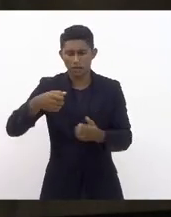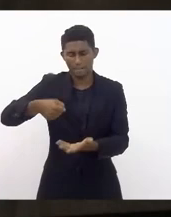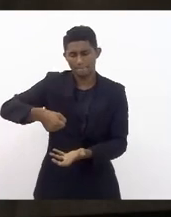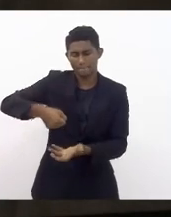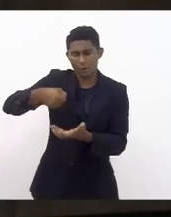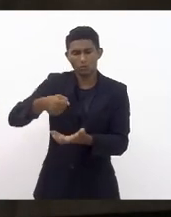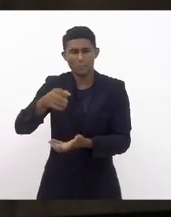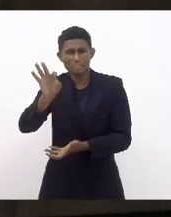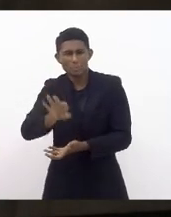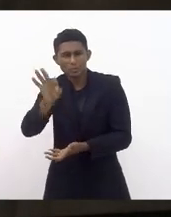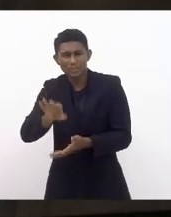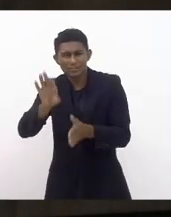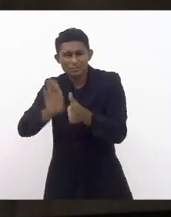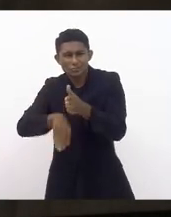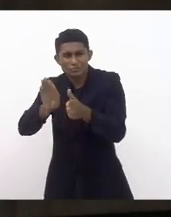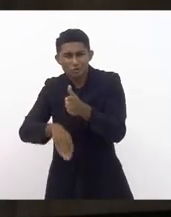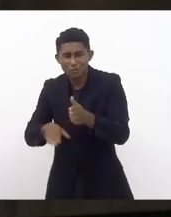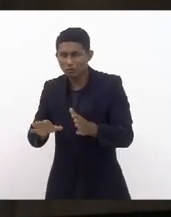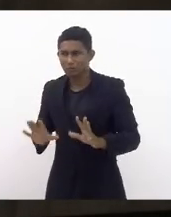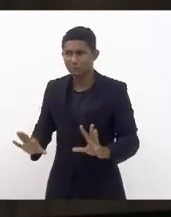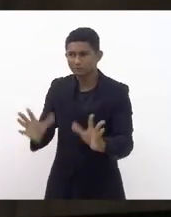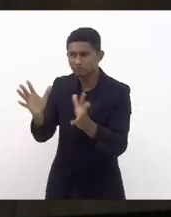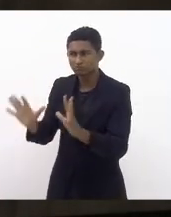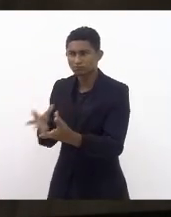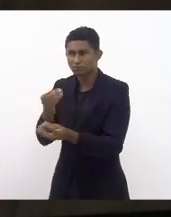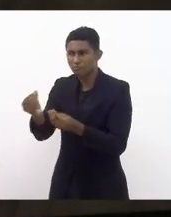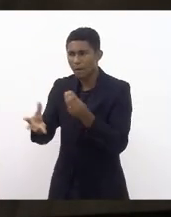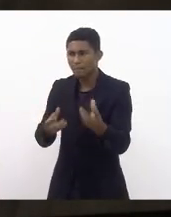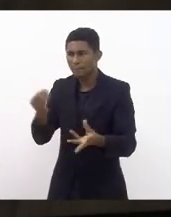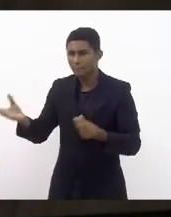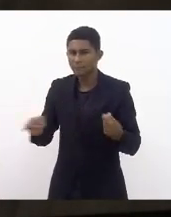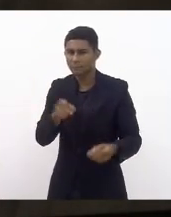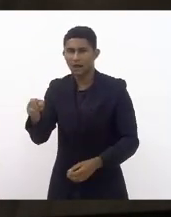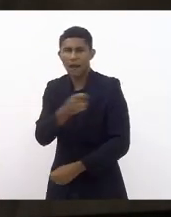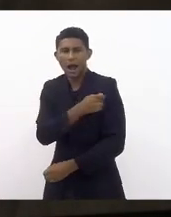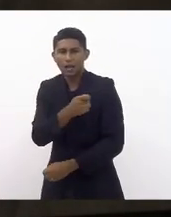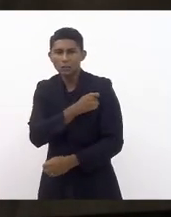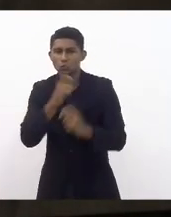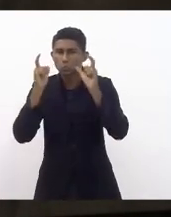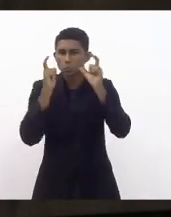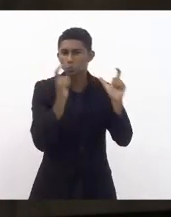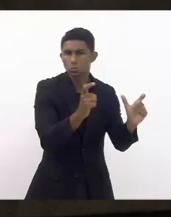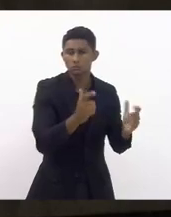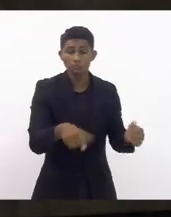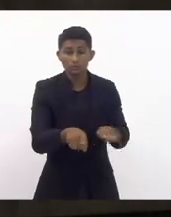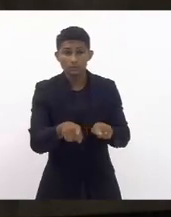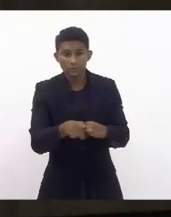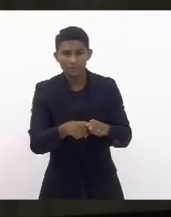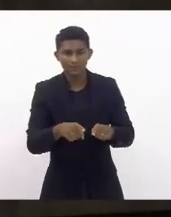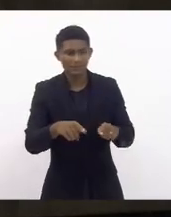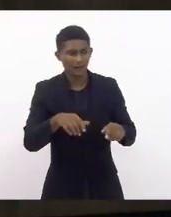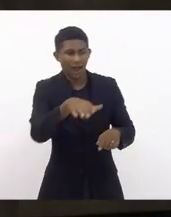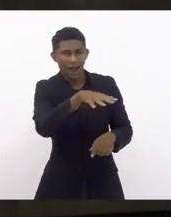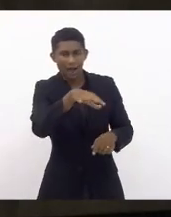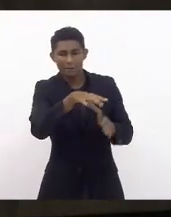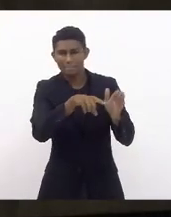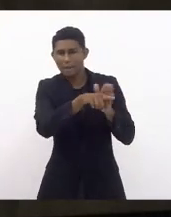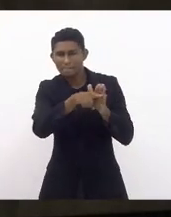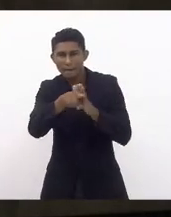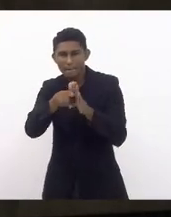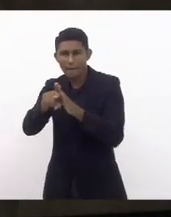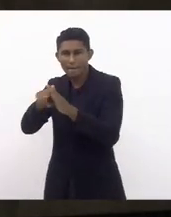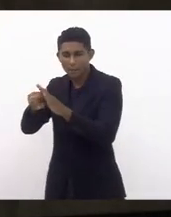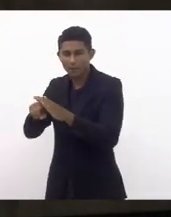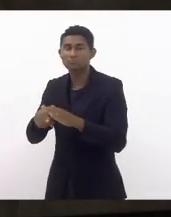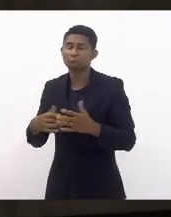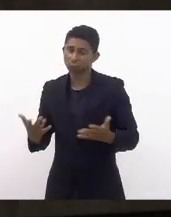aos estudantes de graduação e de pós-graduação, sem linhas de pesquisa apoiadas pelas agências de fomento, e